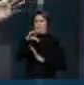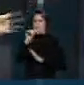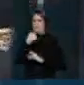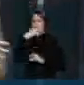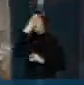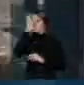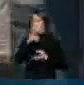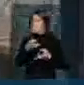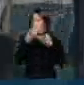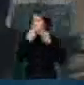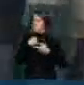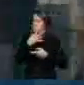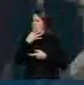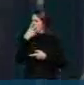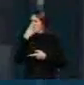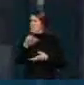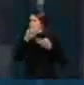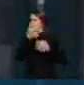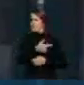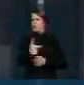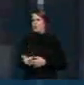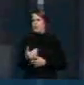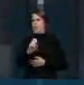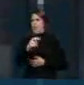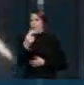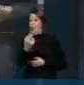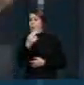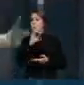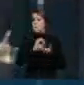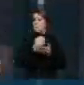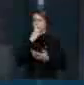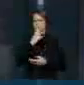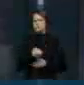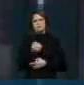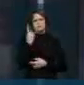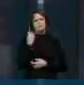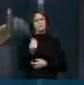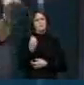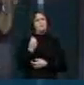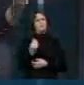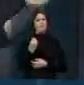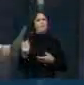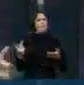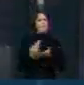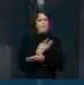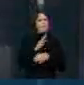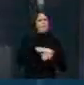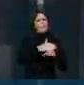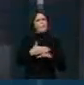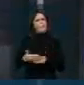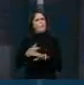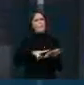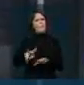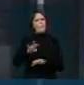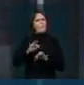conseguimos perceber, ou no mínimo estranhar, o que ocorre durante essa